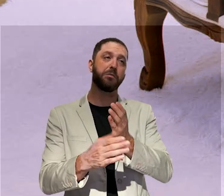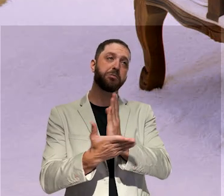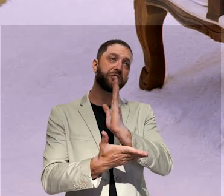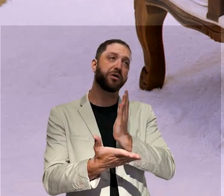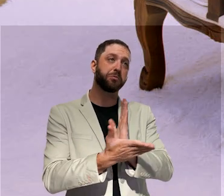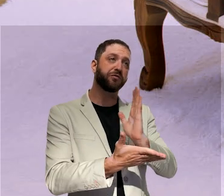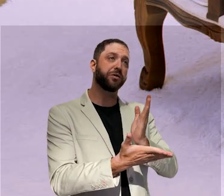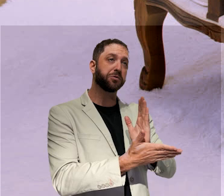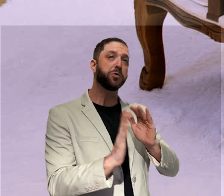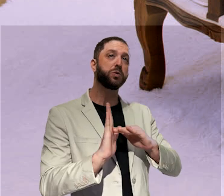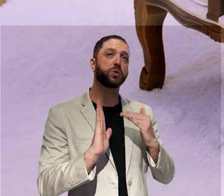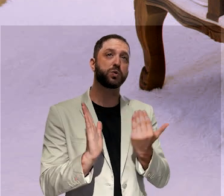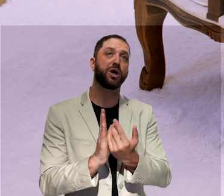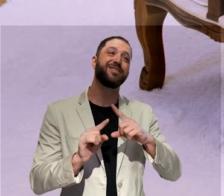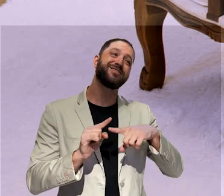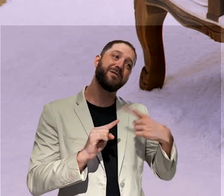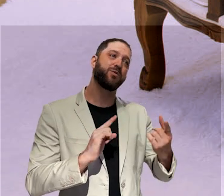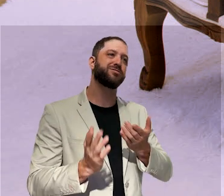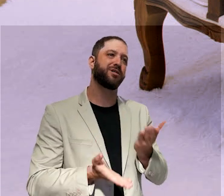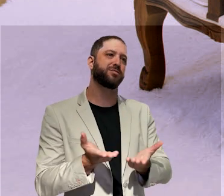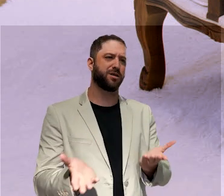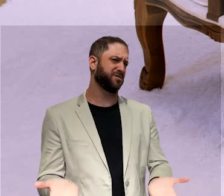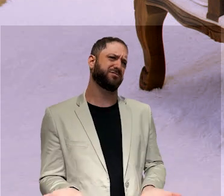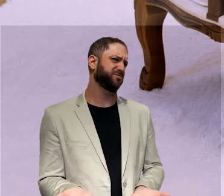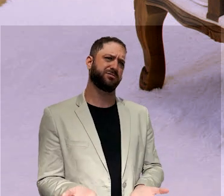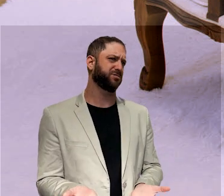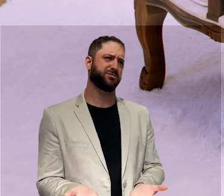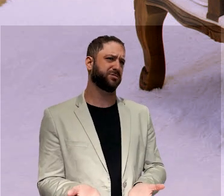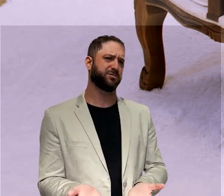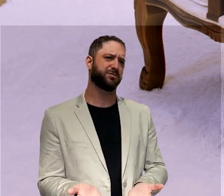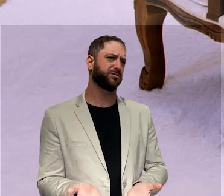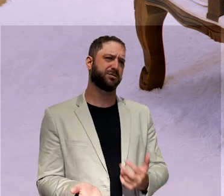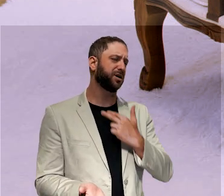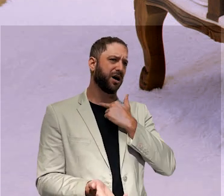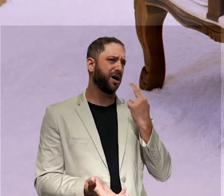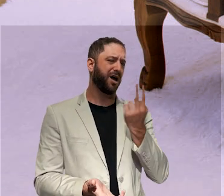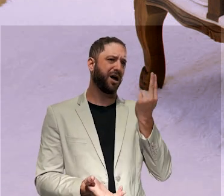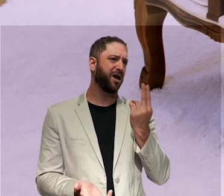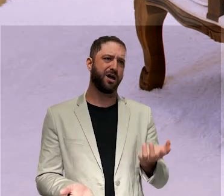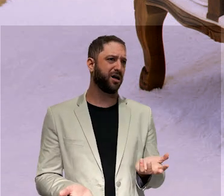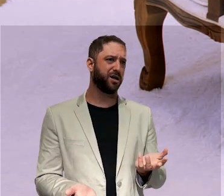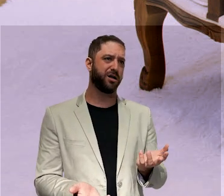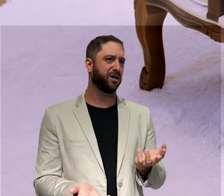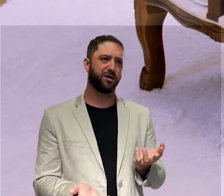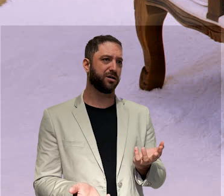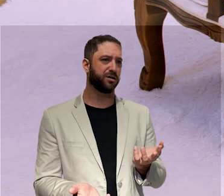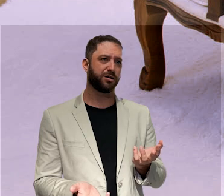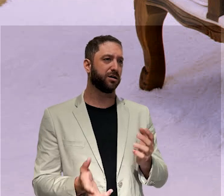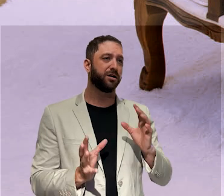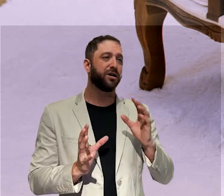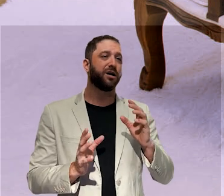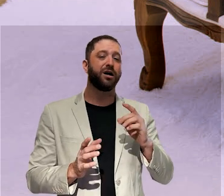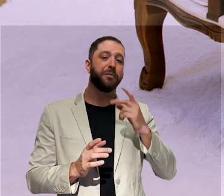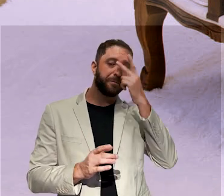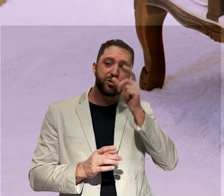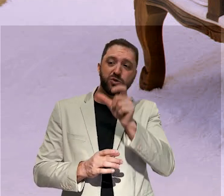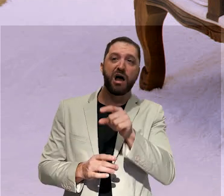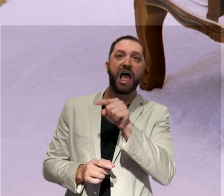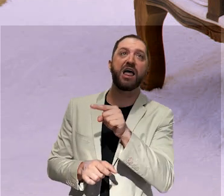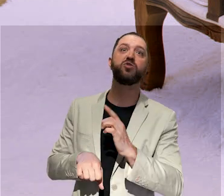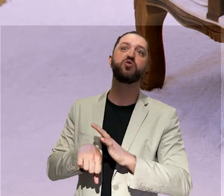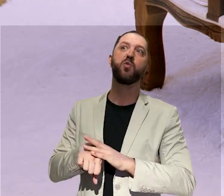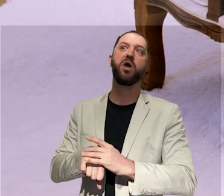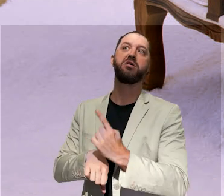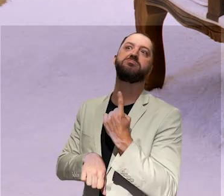tudo dentro de em que coloca tudo dentro de um lugar muito reducionista. Reduz o paciente a